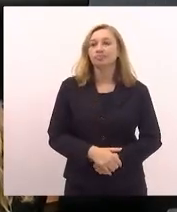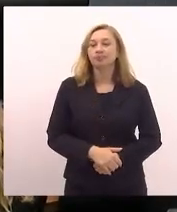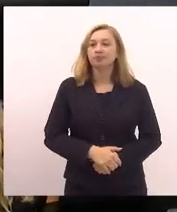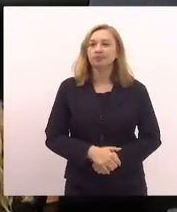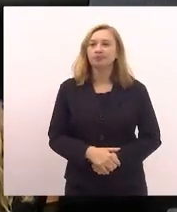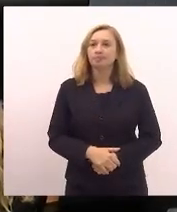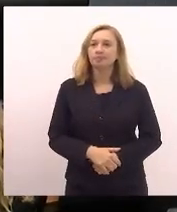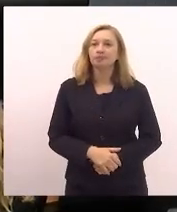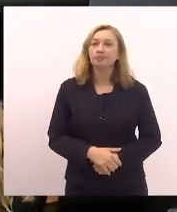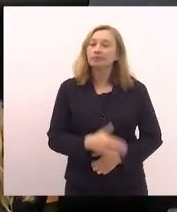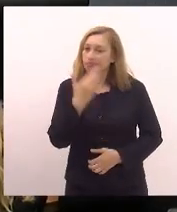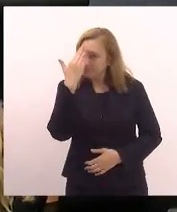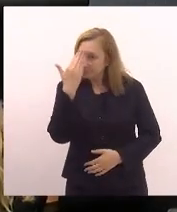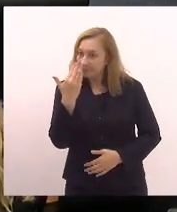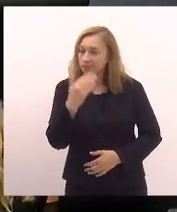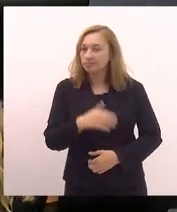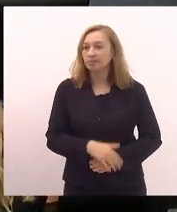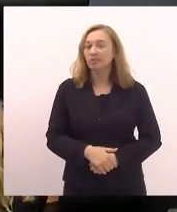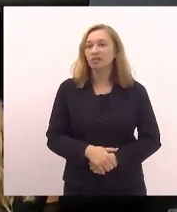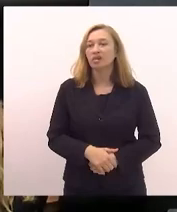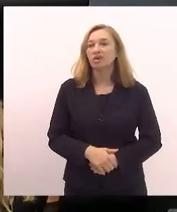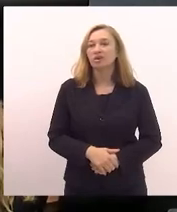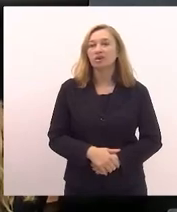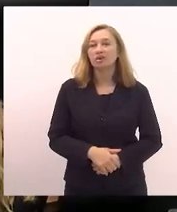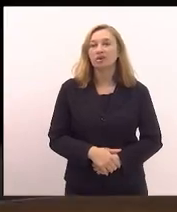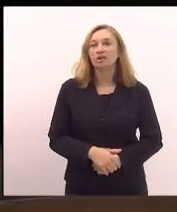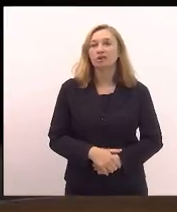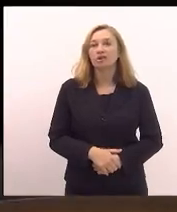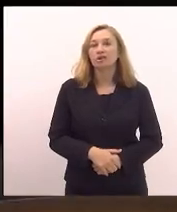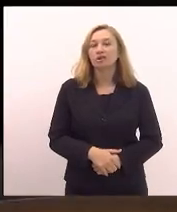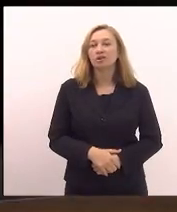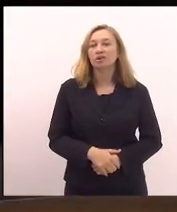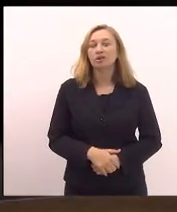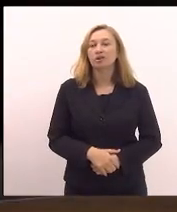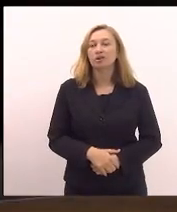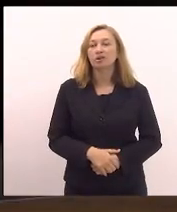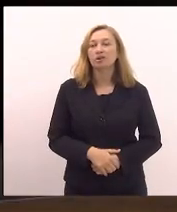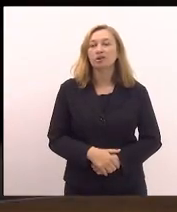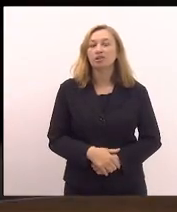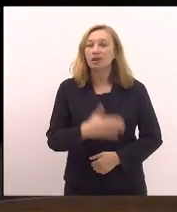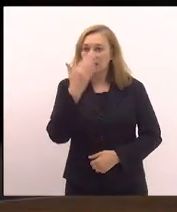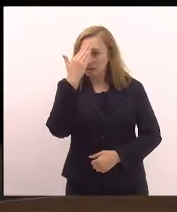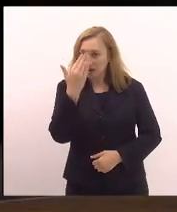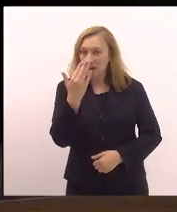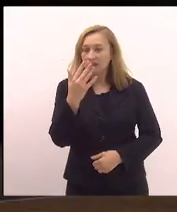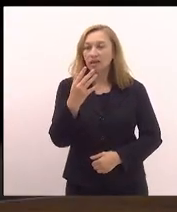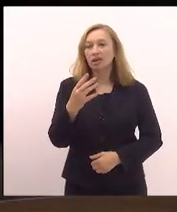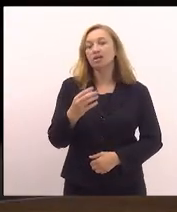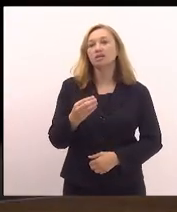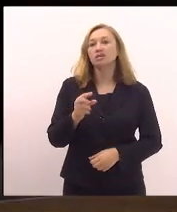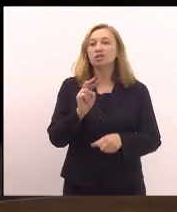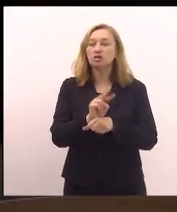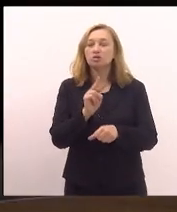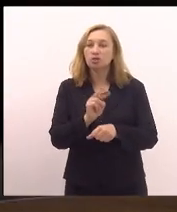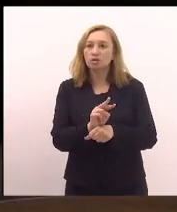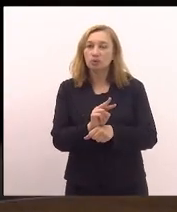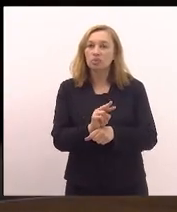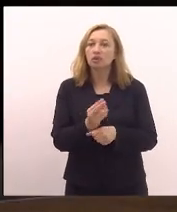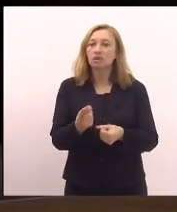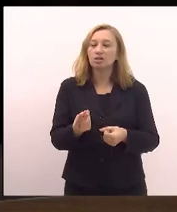Já foi. Obrigada. Obrigada pelo convite. Agradeço o inspetor-geral da Guarda